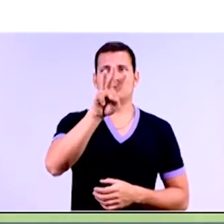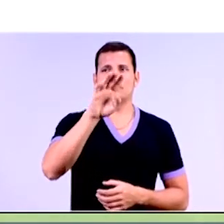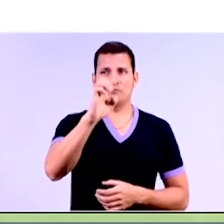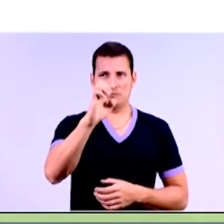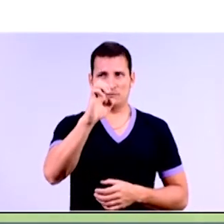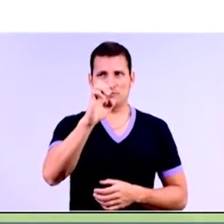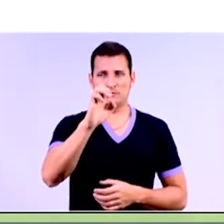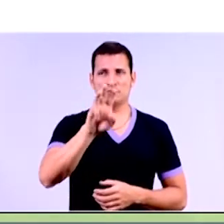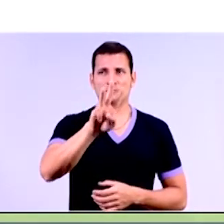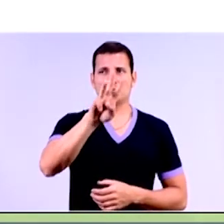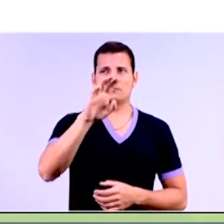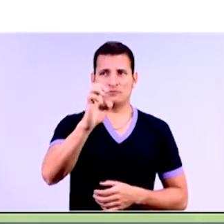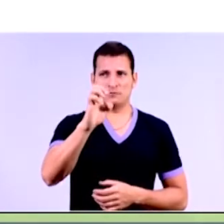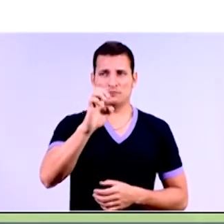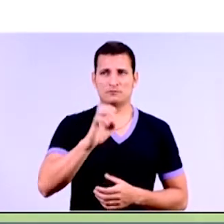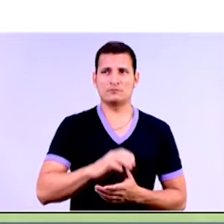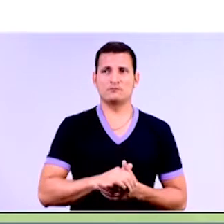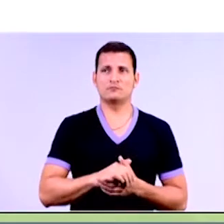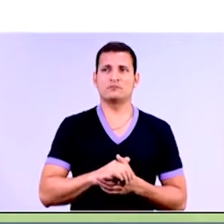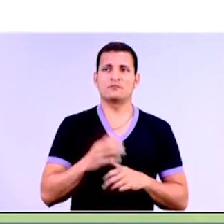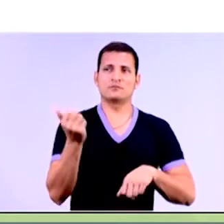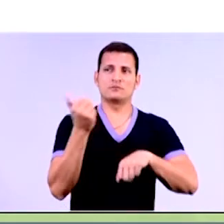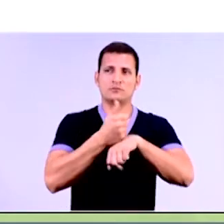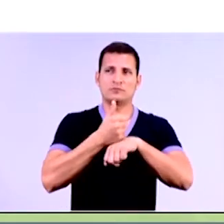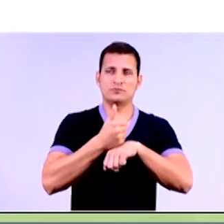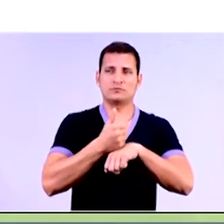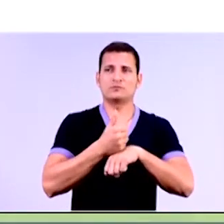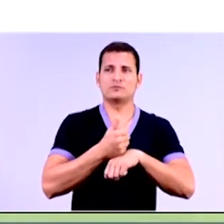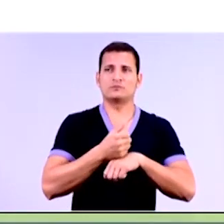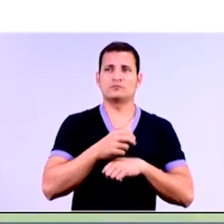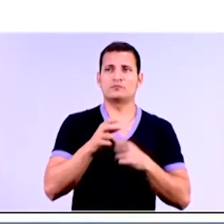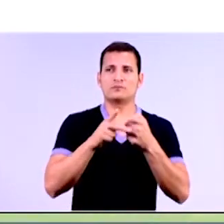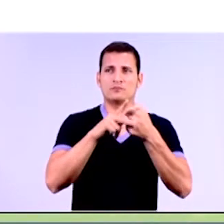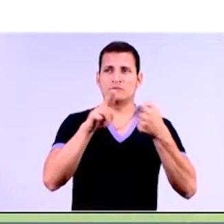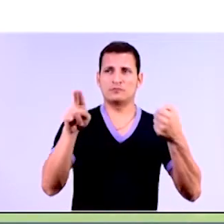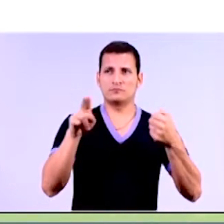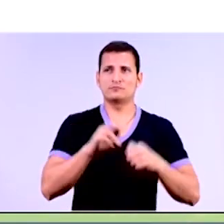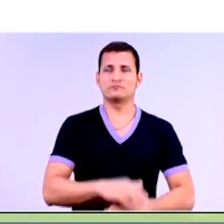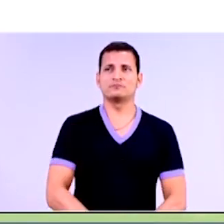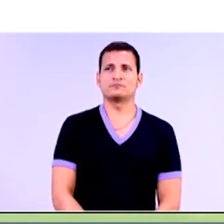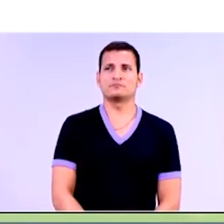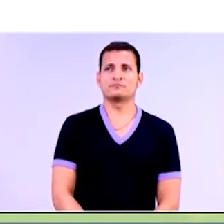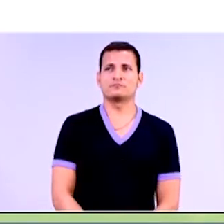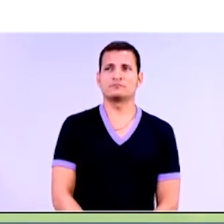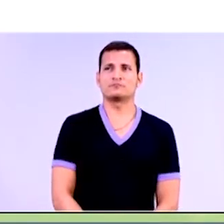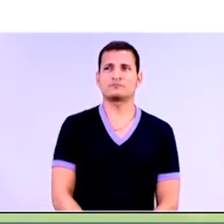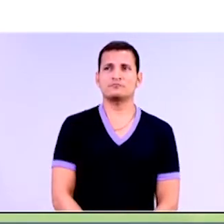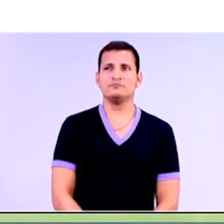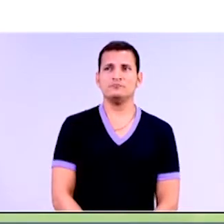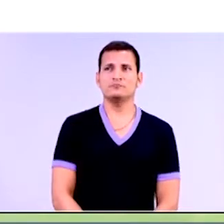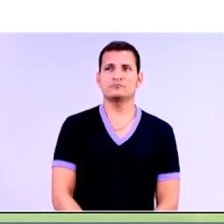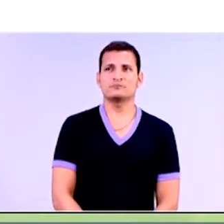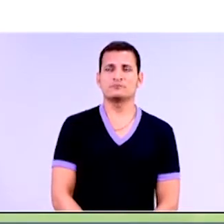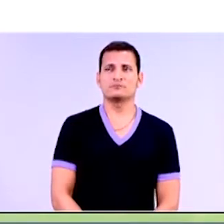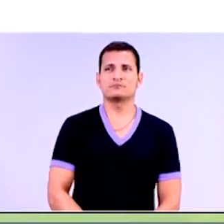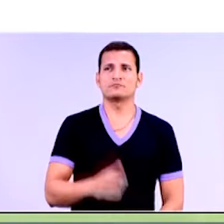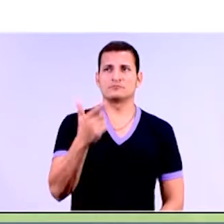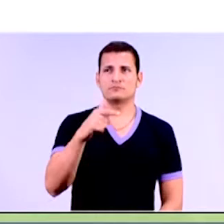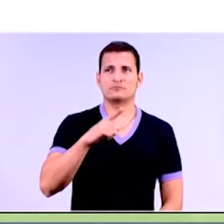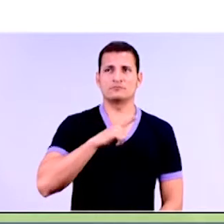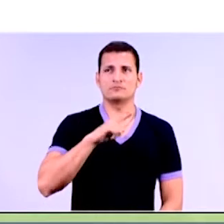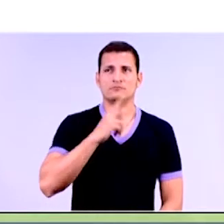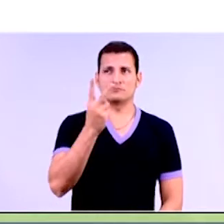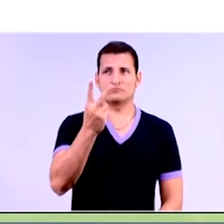esses sujeitos. Ok, we are sick, nós estamos doentes. Aqui nós temos novamente duas